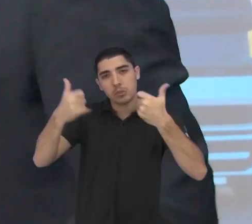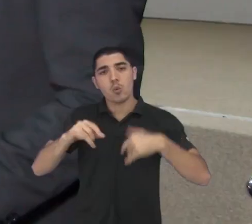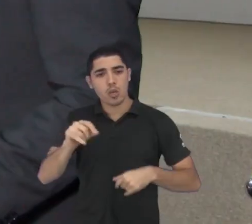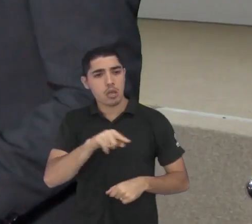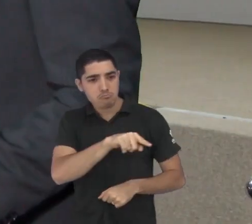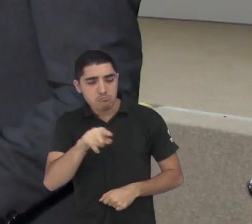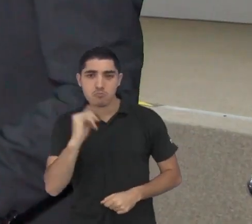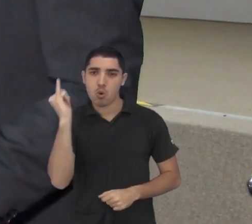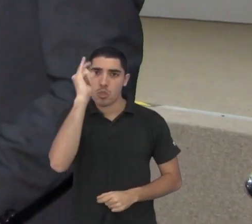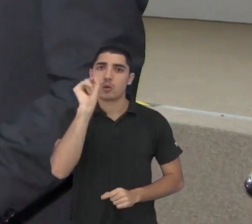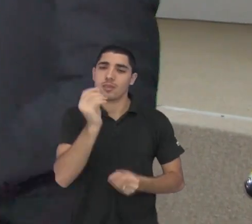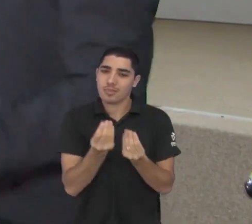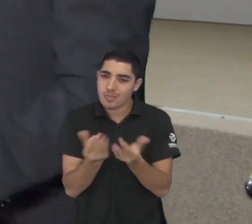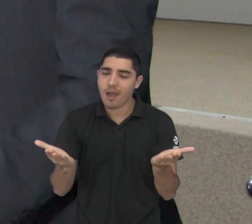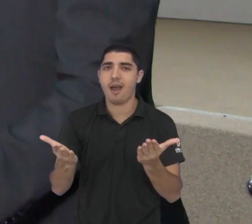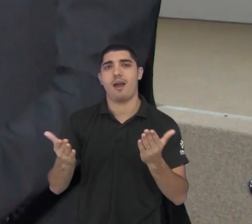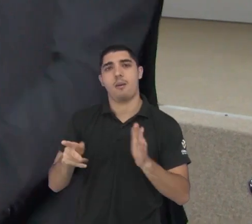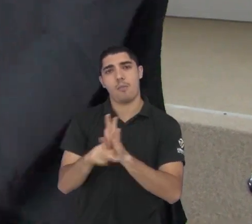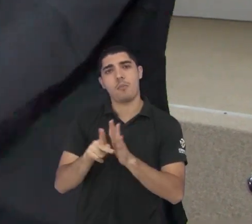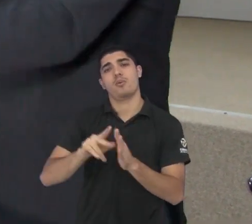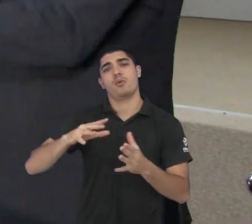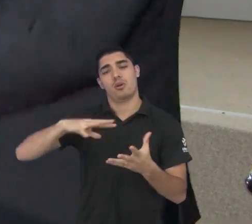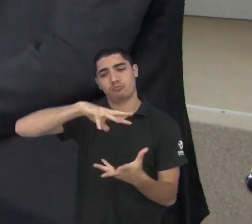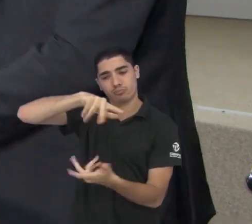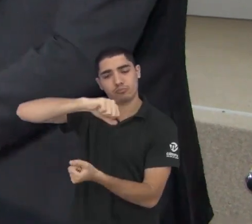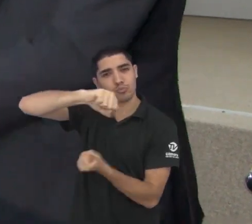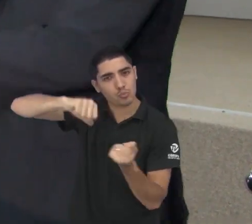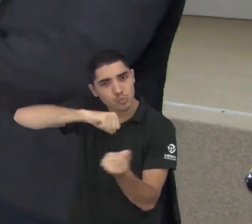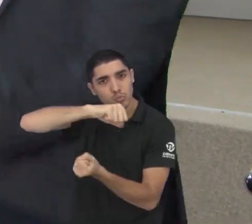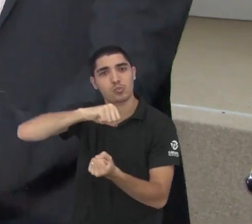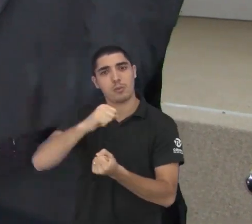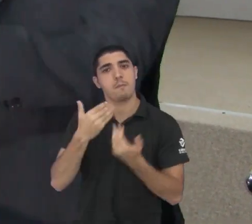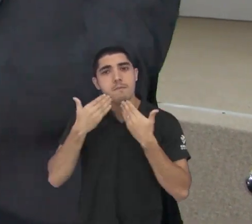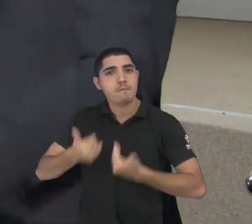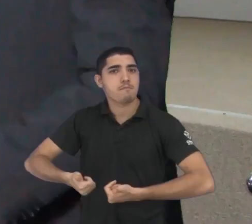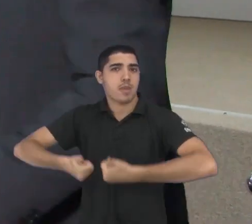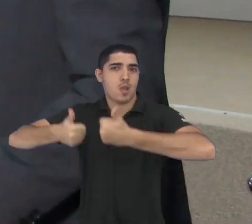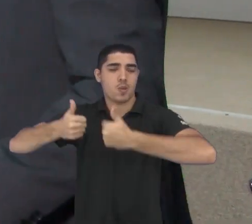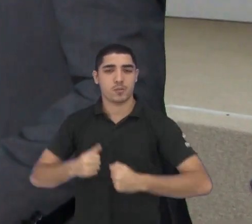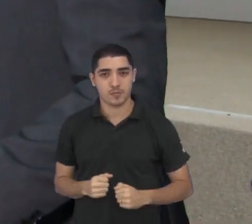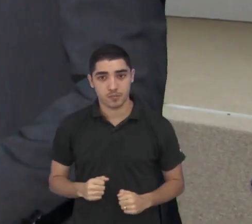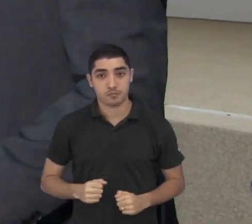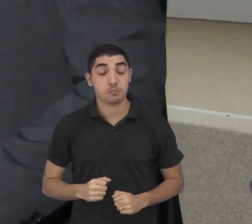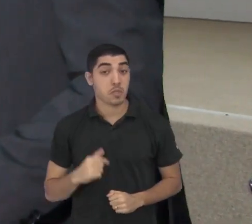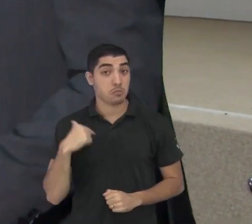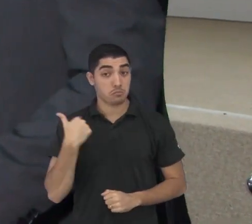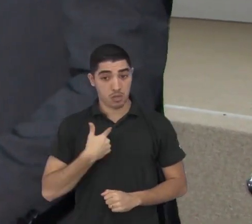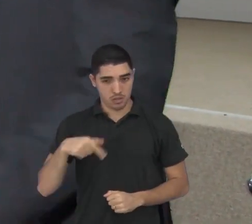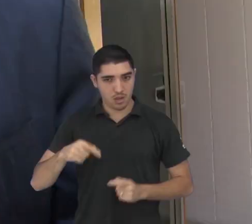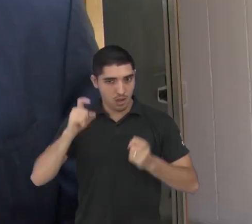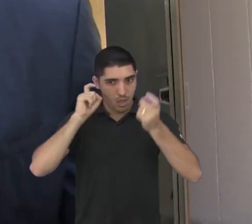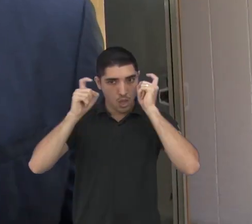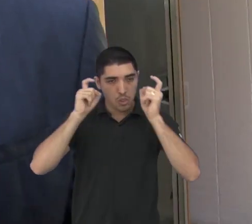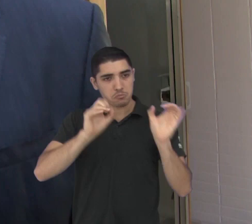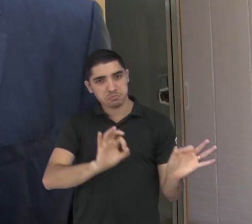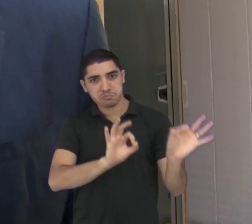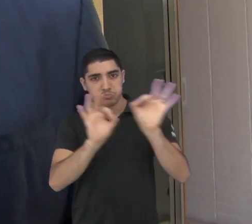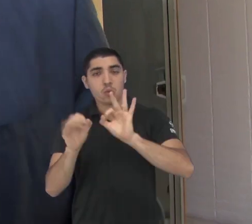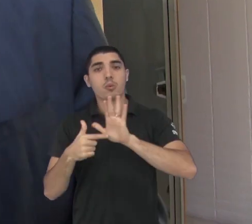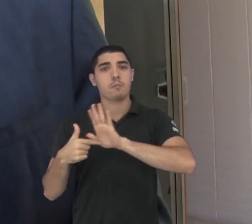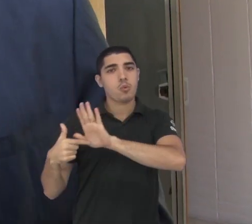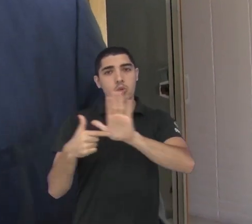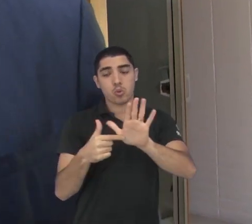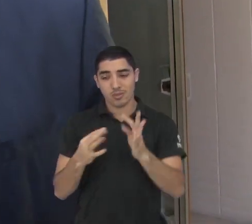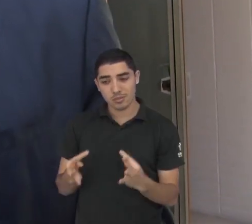evento, vê o novo asfalto como uma forma de levar mais sustentabilidade para todo o estado futuramente. A gente pôde ver